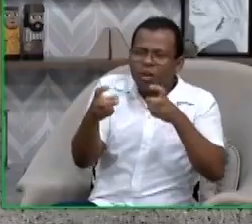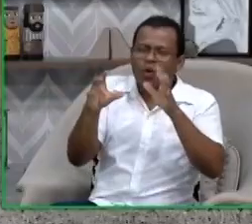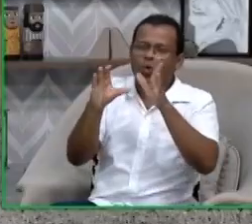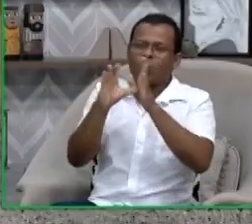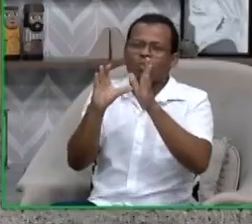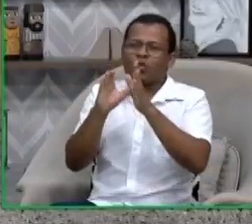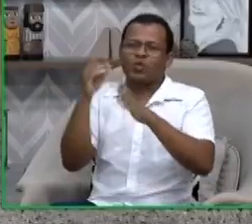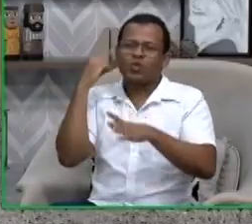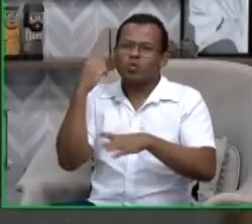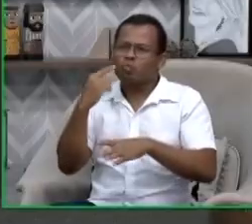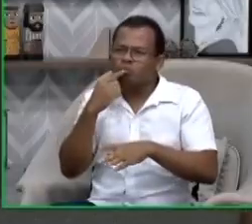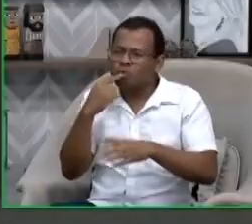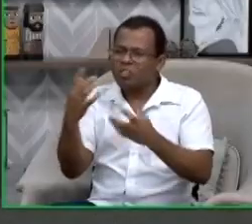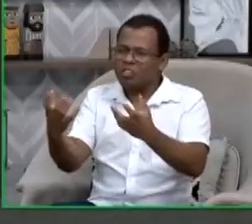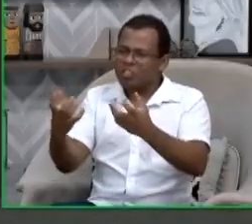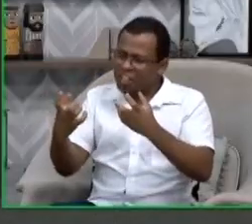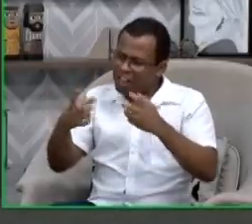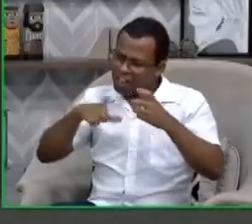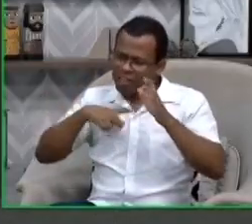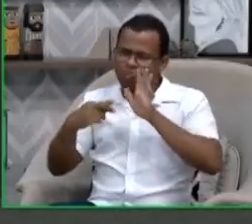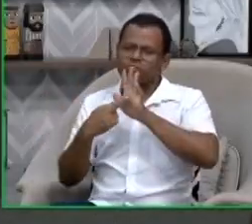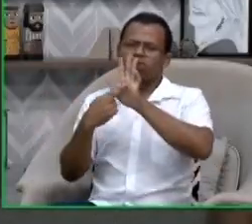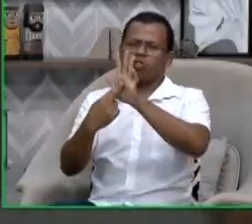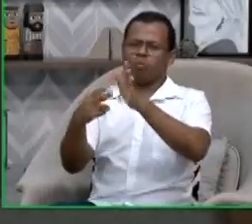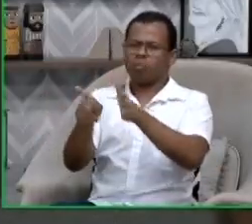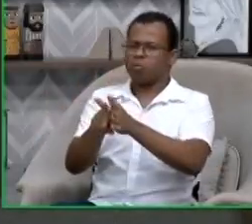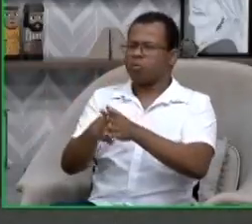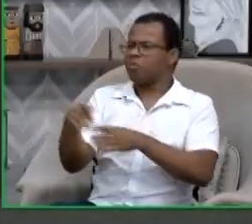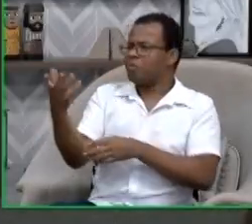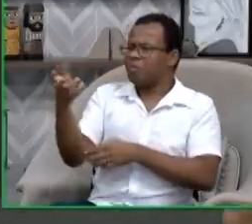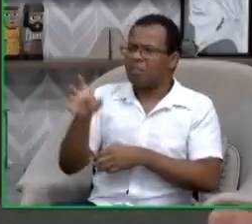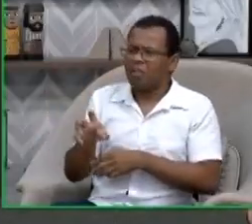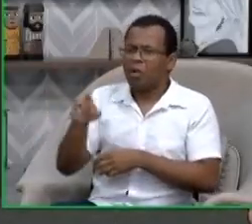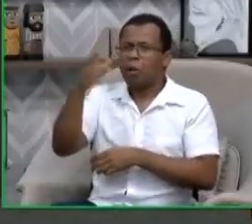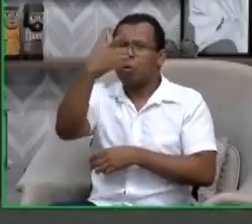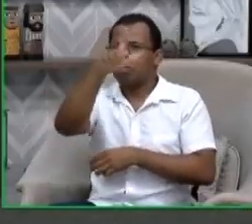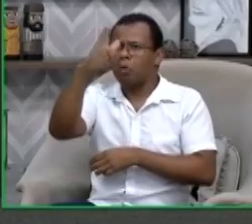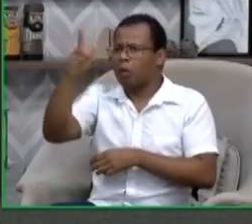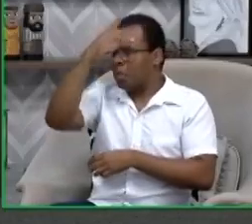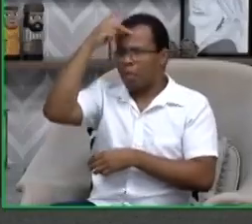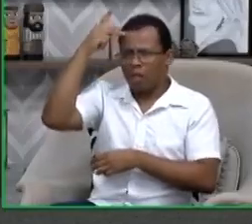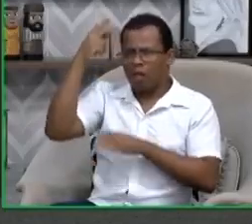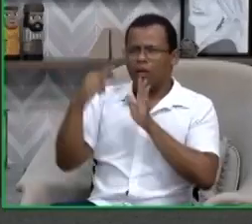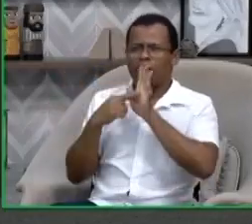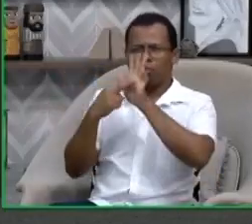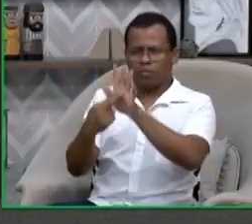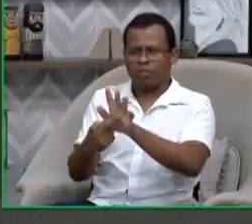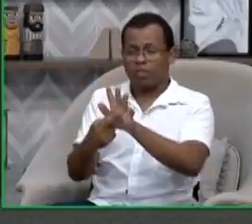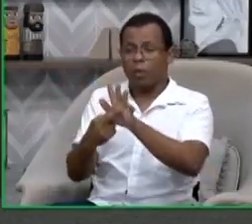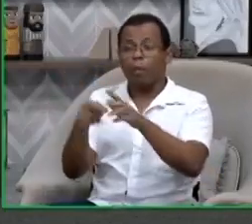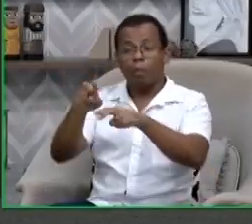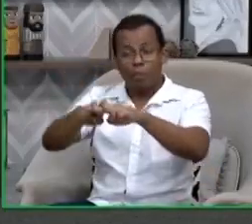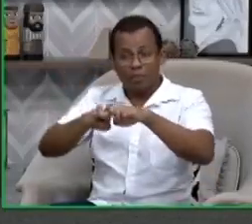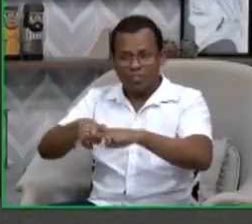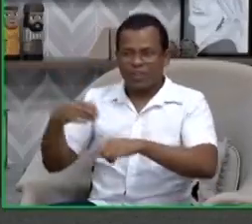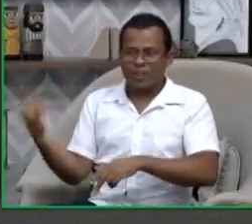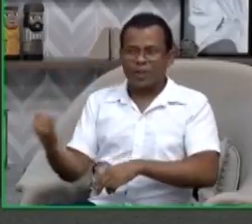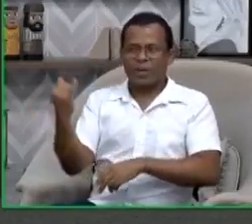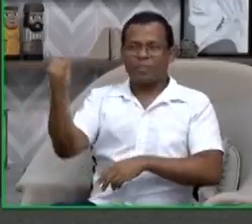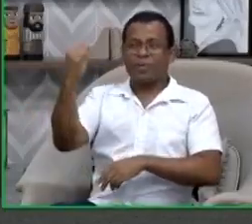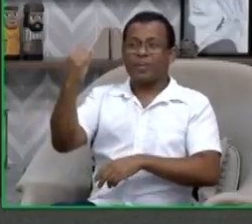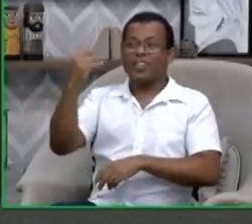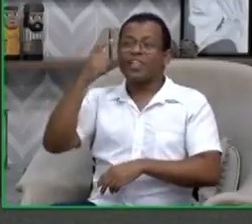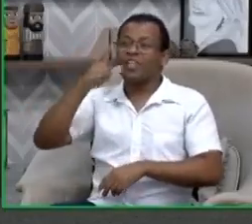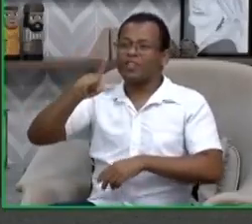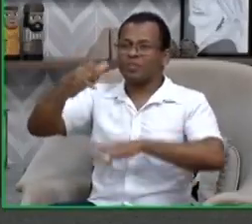quer realmente ser a sua representante e não encontrar quem os represente. Para isso, a importância das línguas de